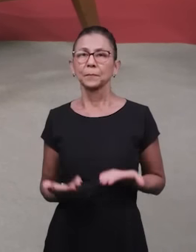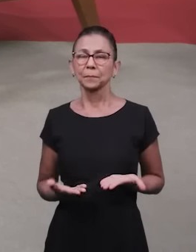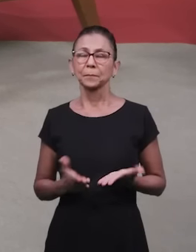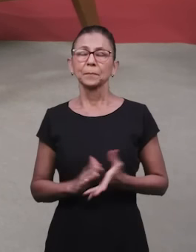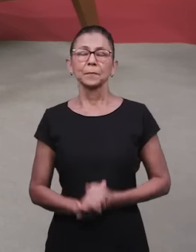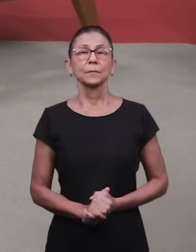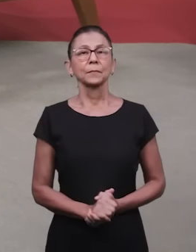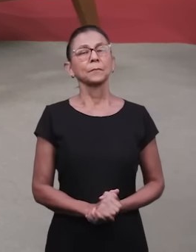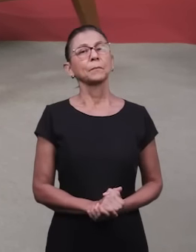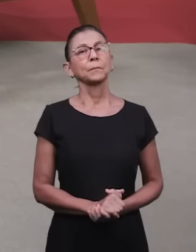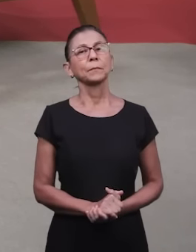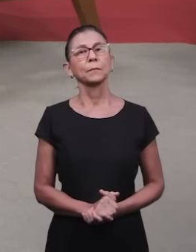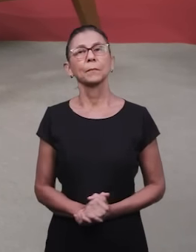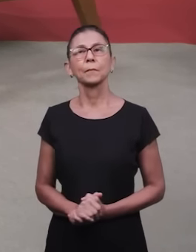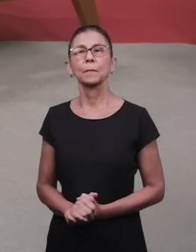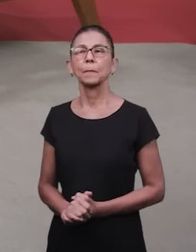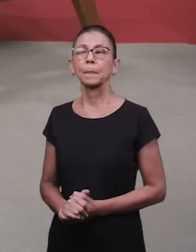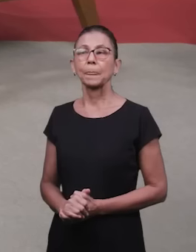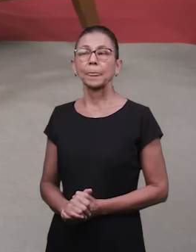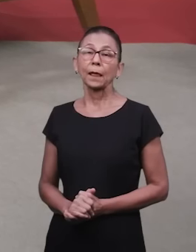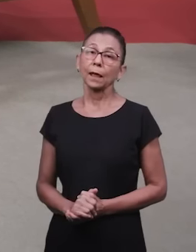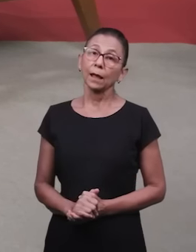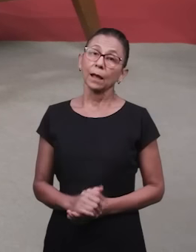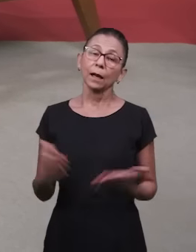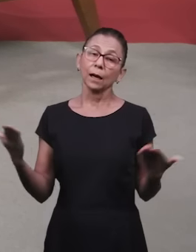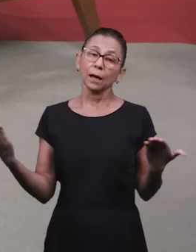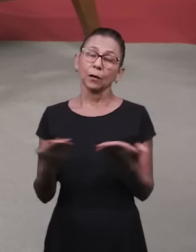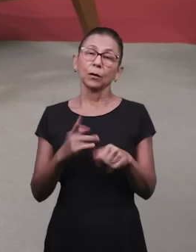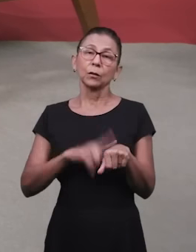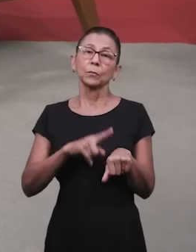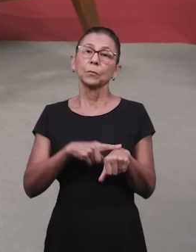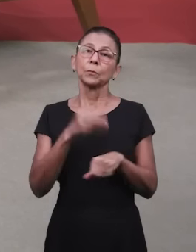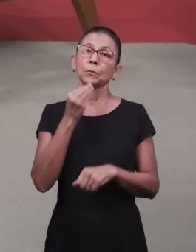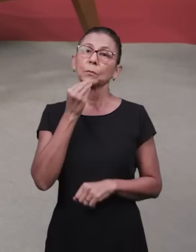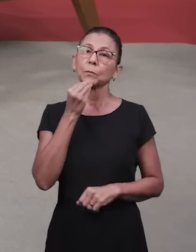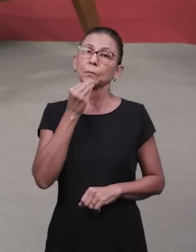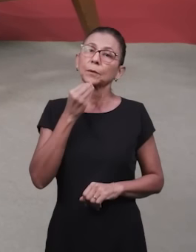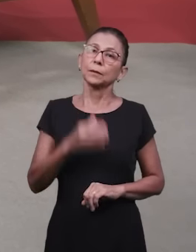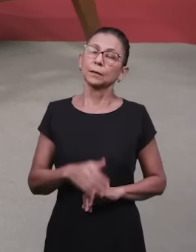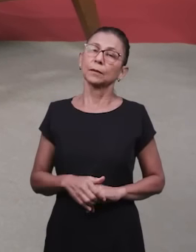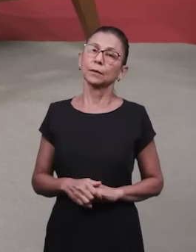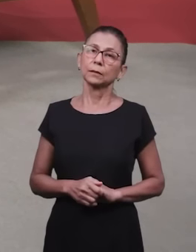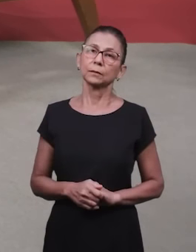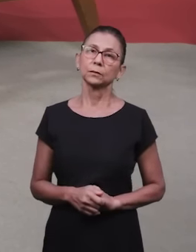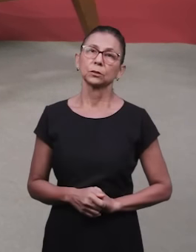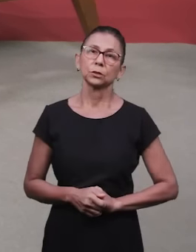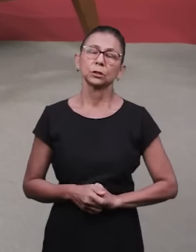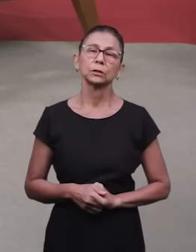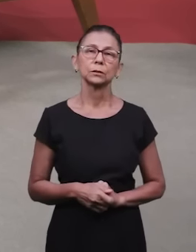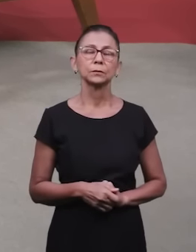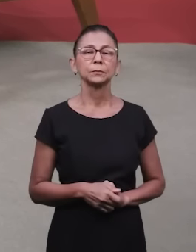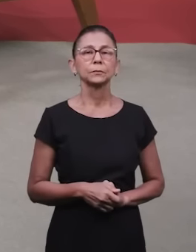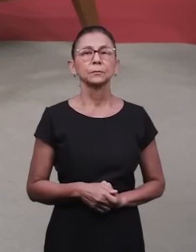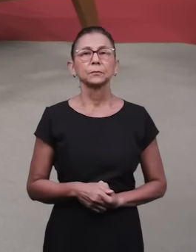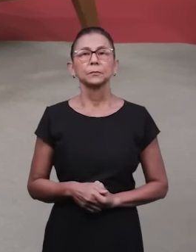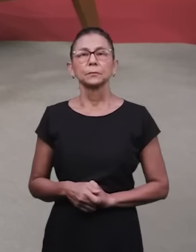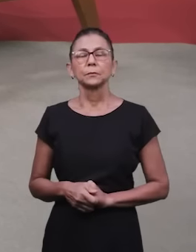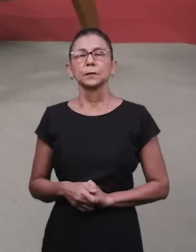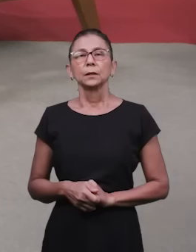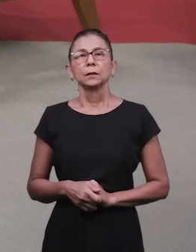momento da oportunidade. Né? É o momento da oportunidade. Muito é o bom. Momento do